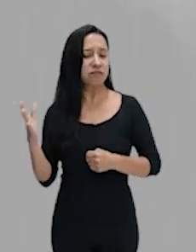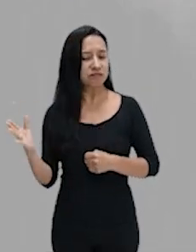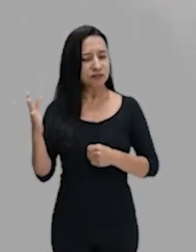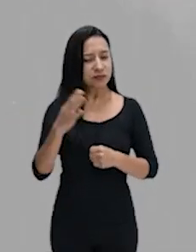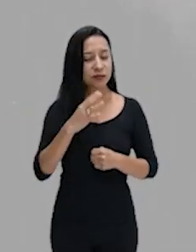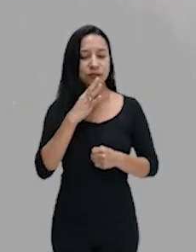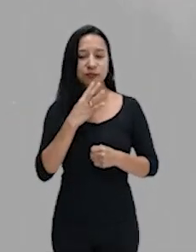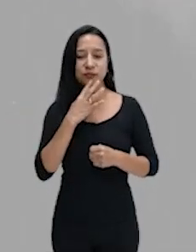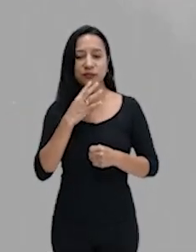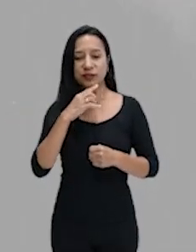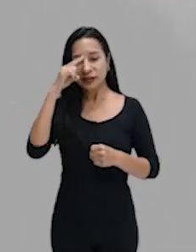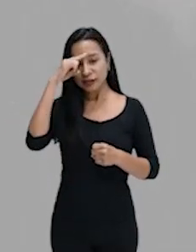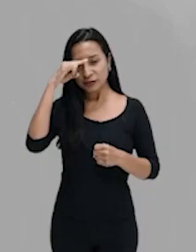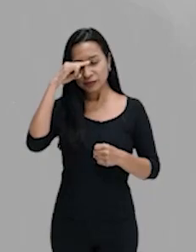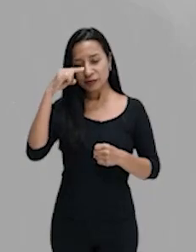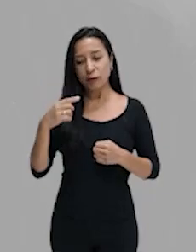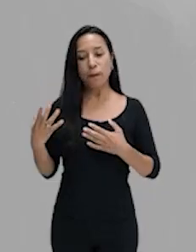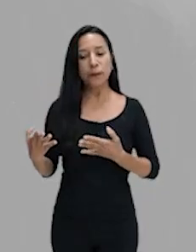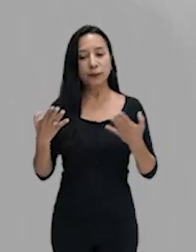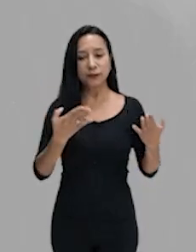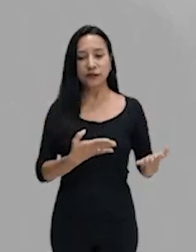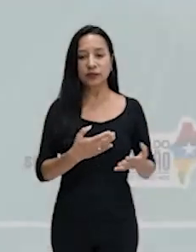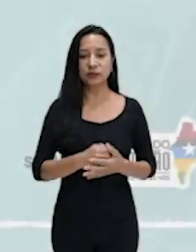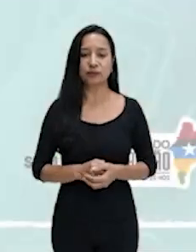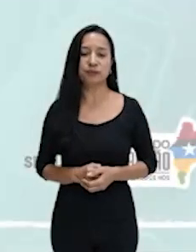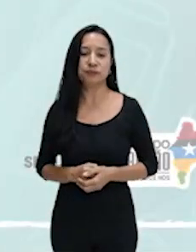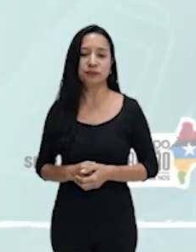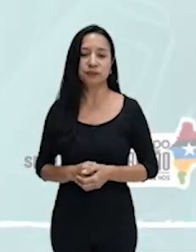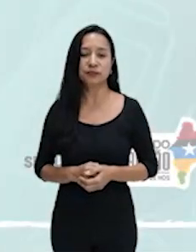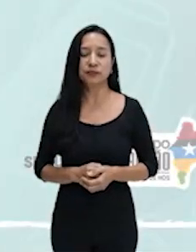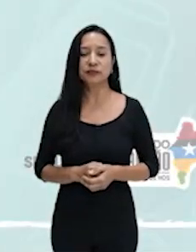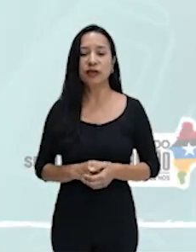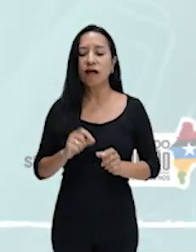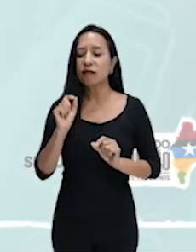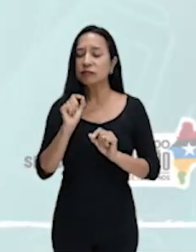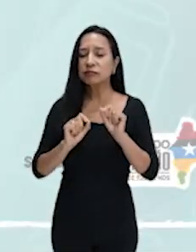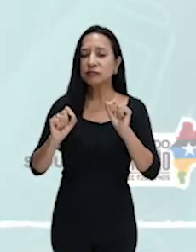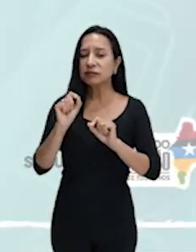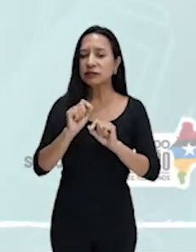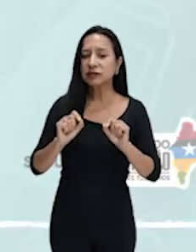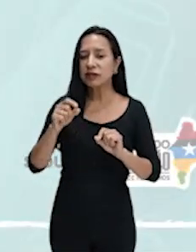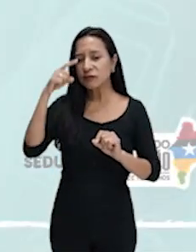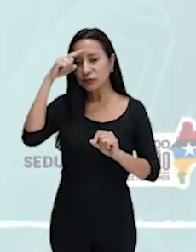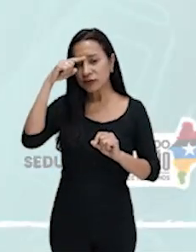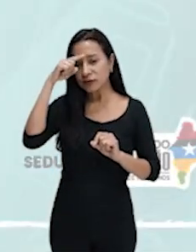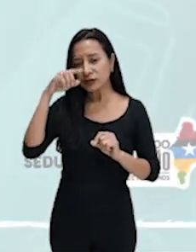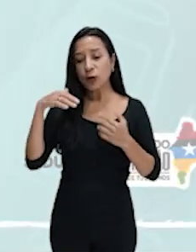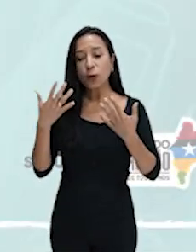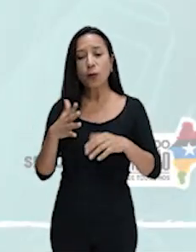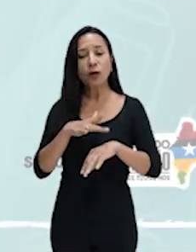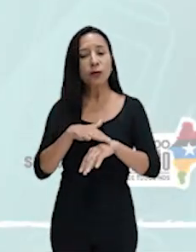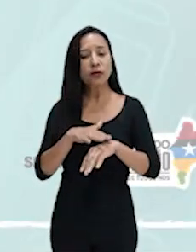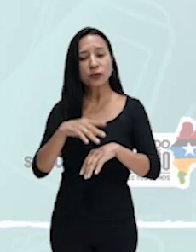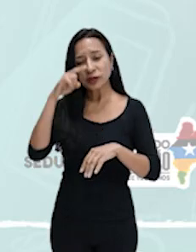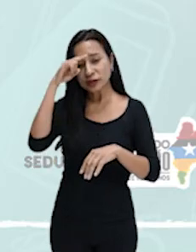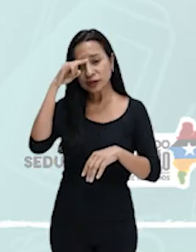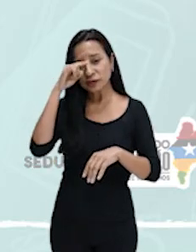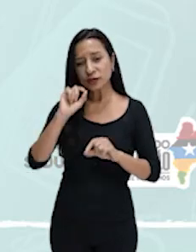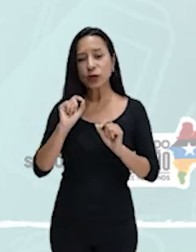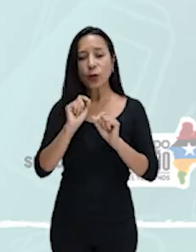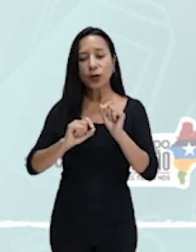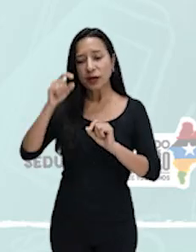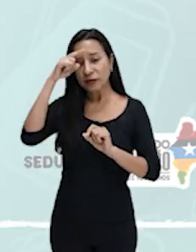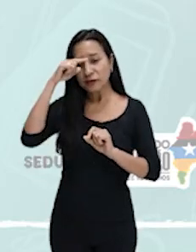Kahlo? Bem-vindos! Quem foi Frida? Qual era a doença de Frida? O que a Frida Kahlo fez de